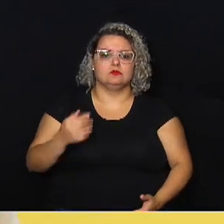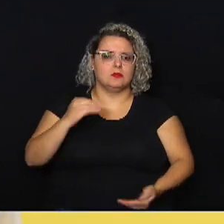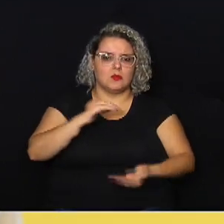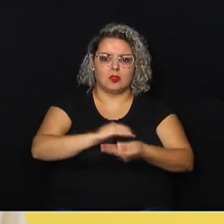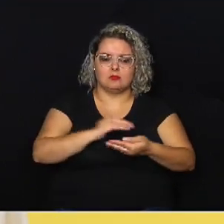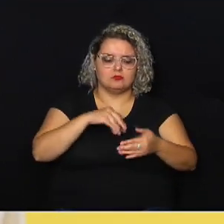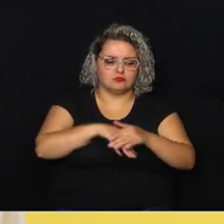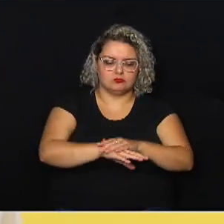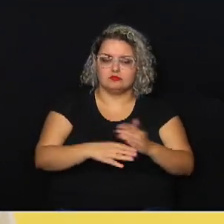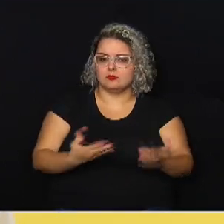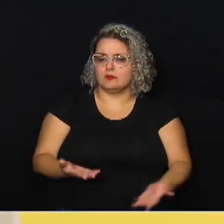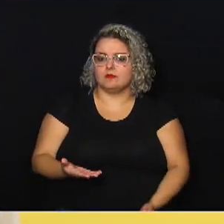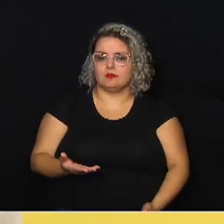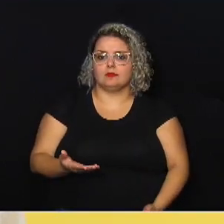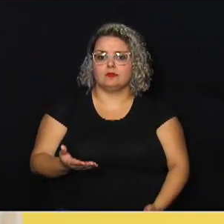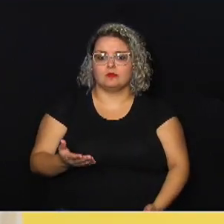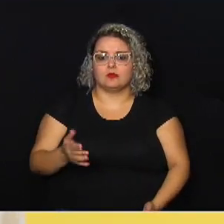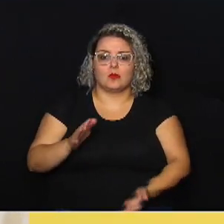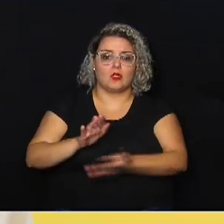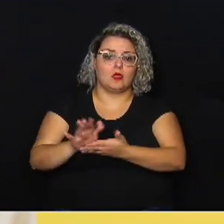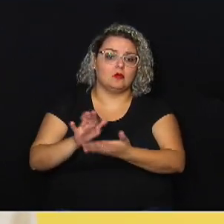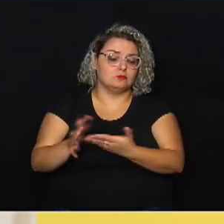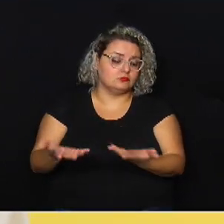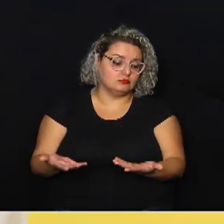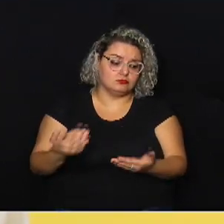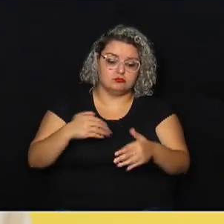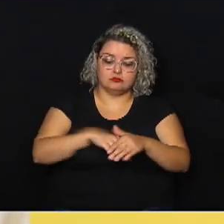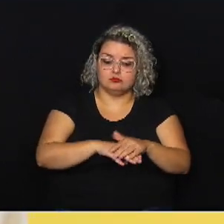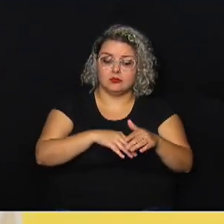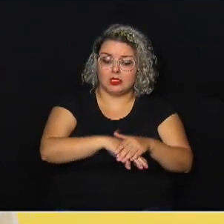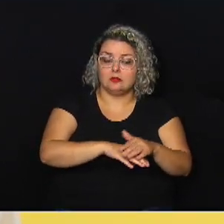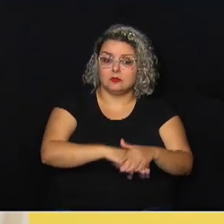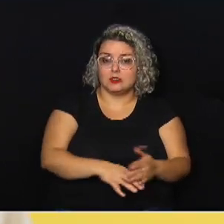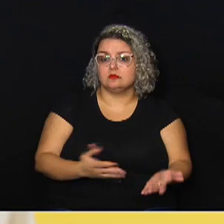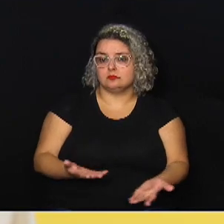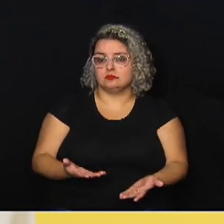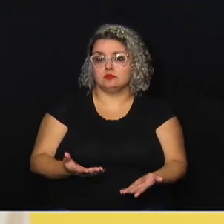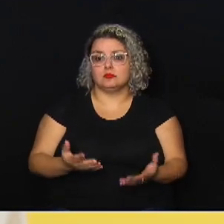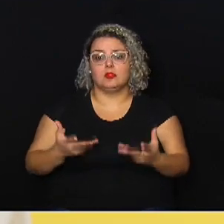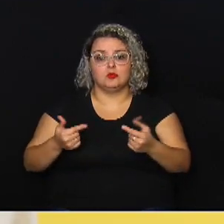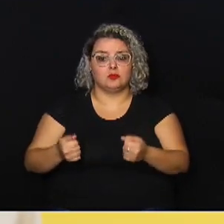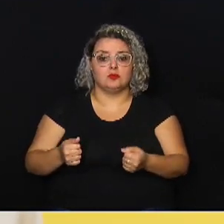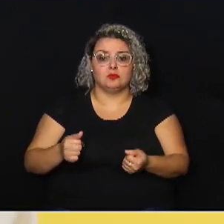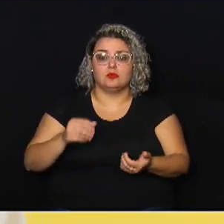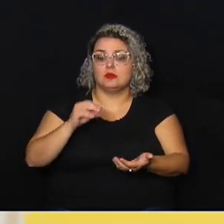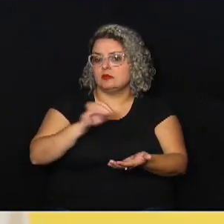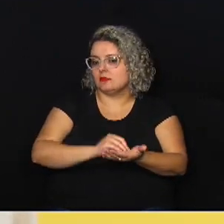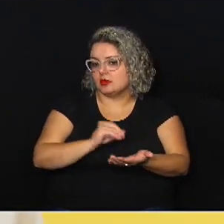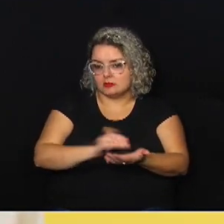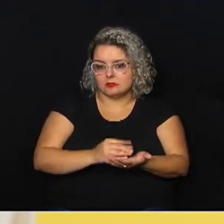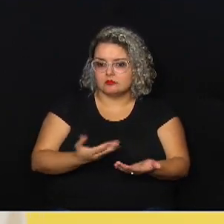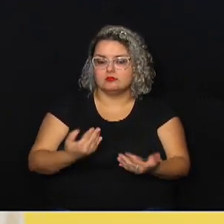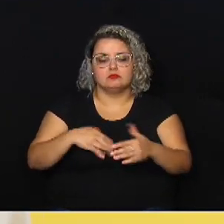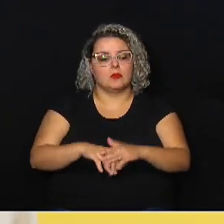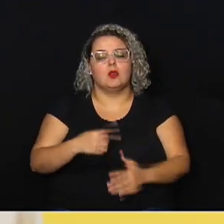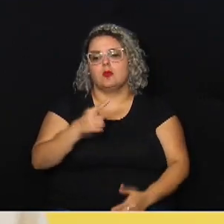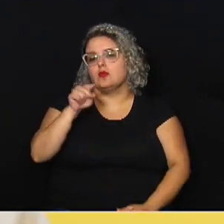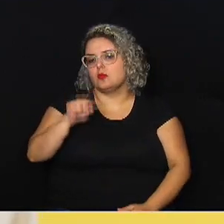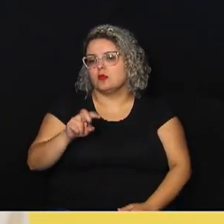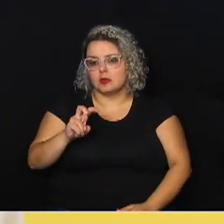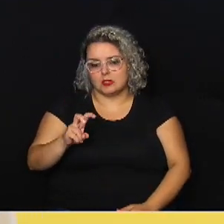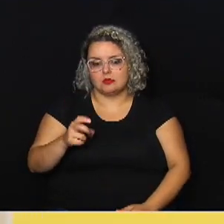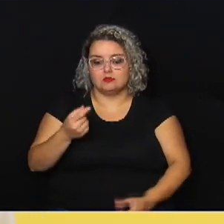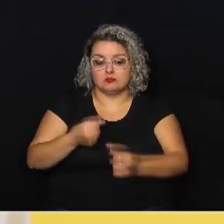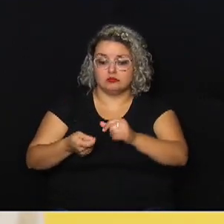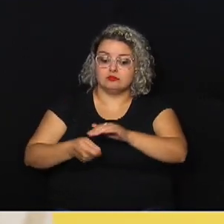gastar. O resto você vai adotar o seu padrão de vida, o que sobrar. Mas 1/5 você já vai investir. E